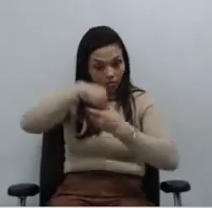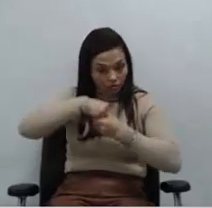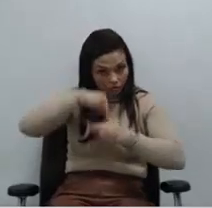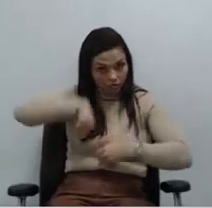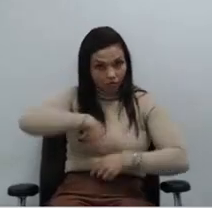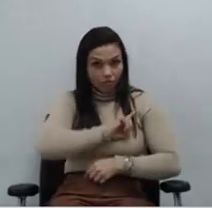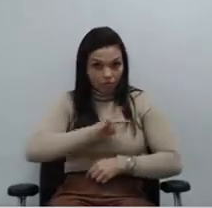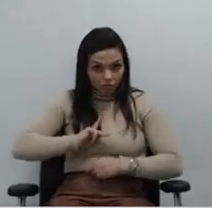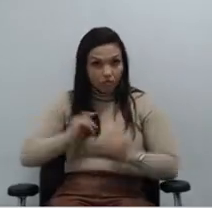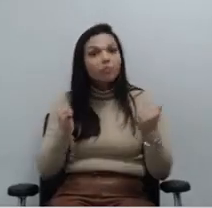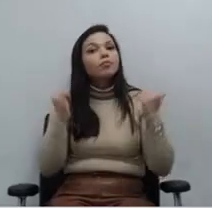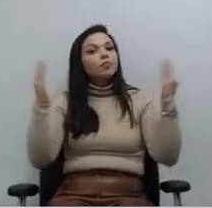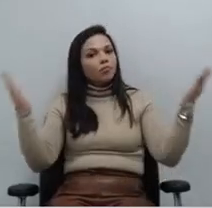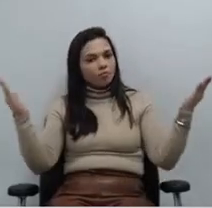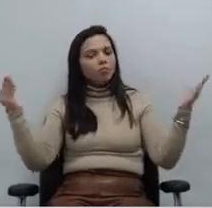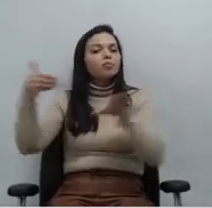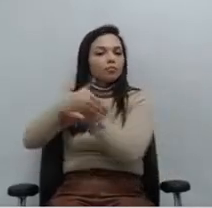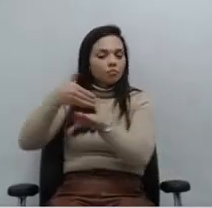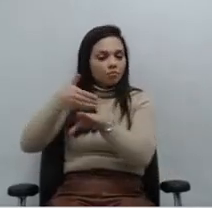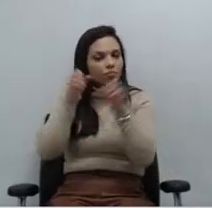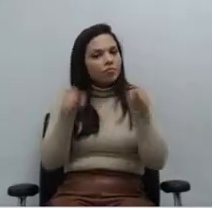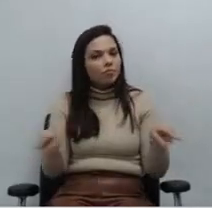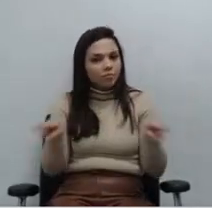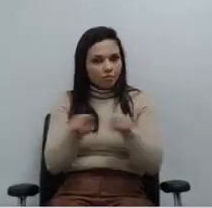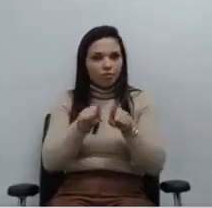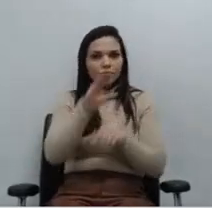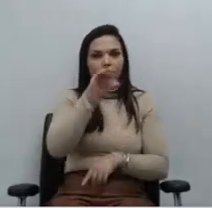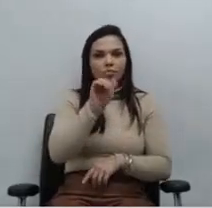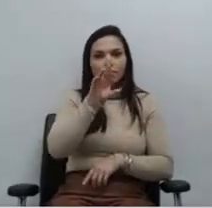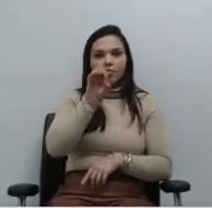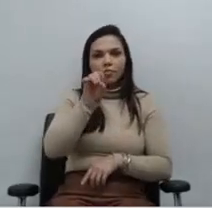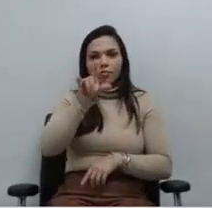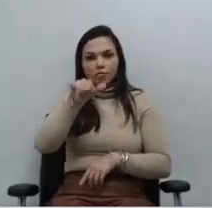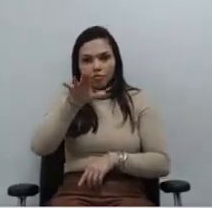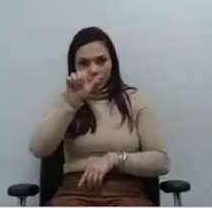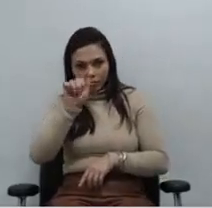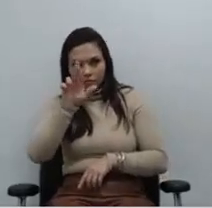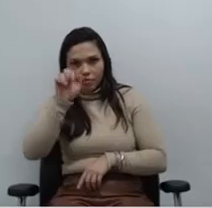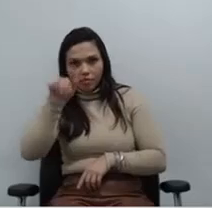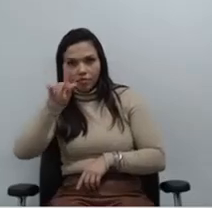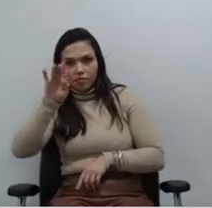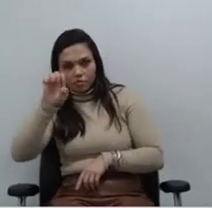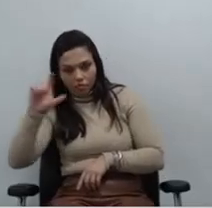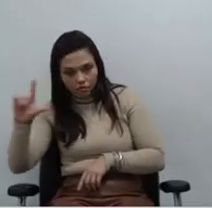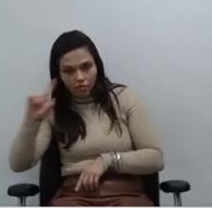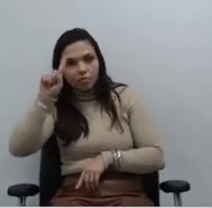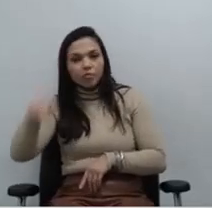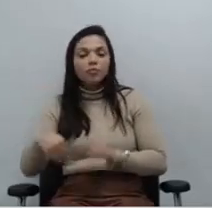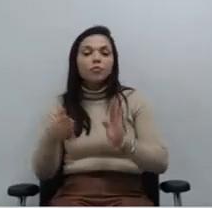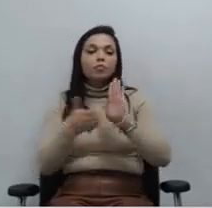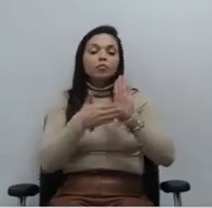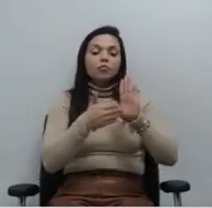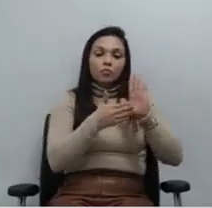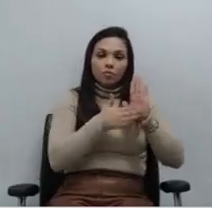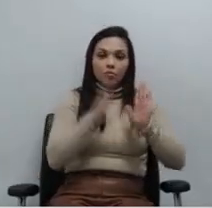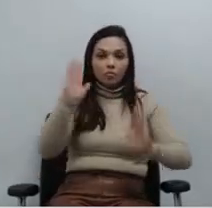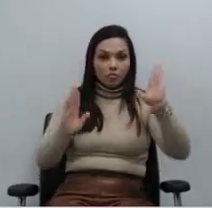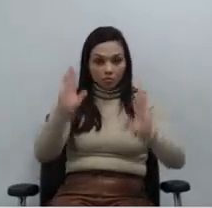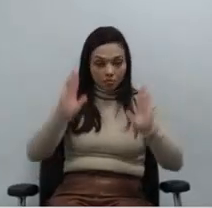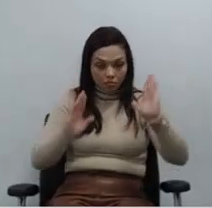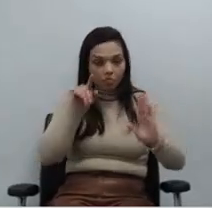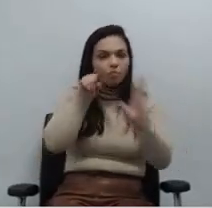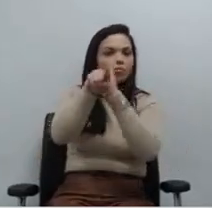da conselheira Carolina Rangel pela aprovação da proposta, propondo uma alteração específica em relação aos prazos para apresentação de